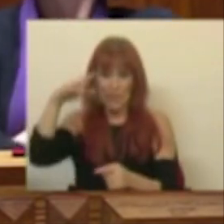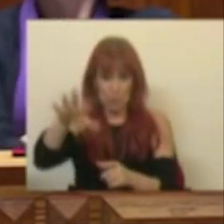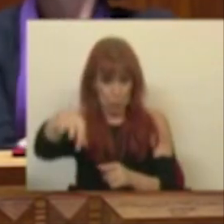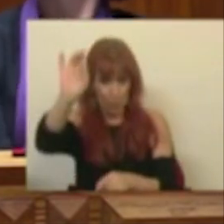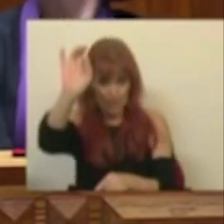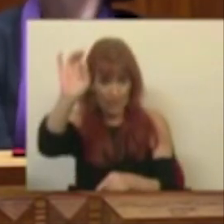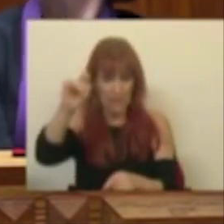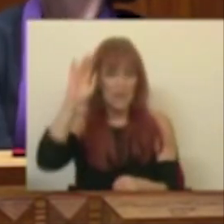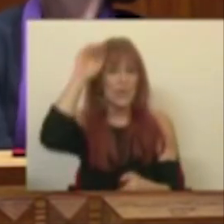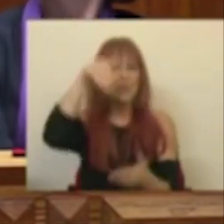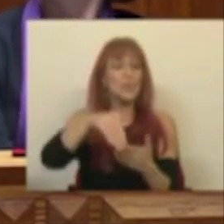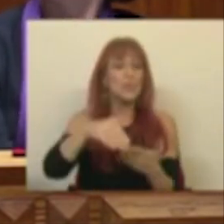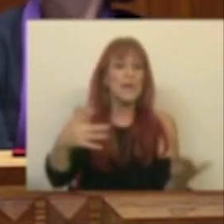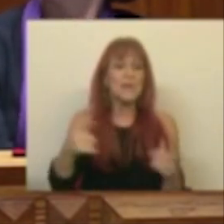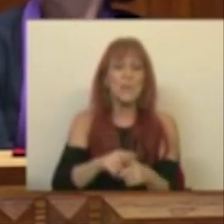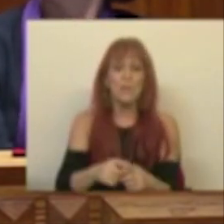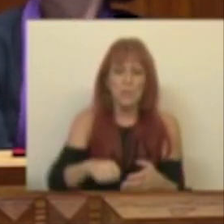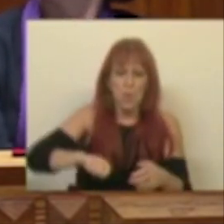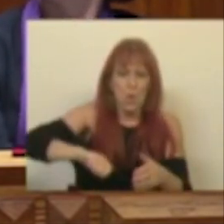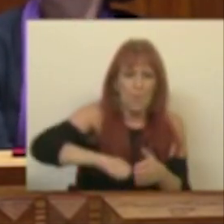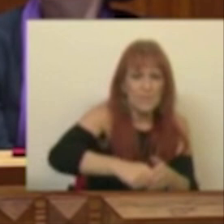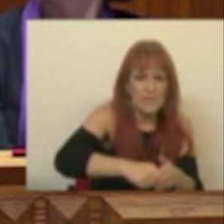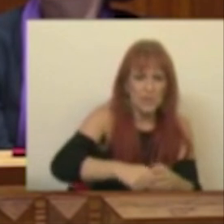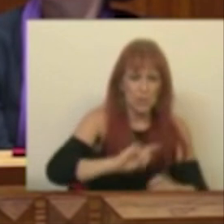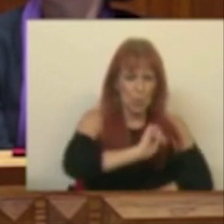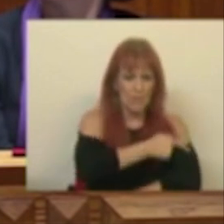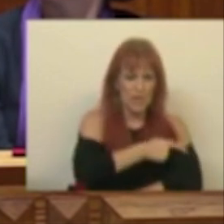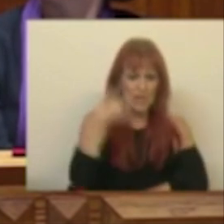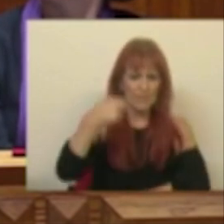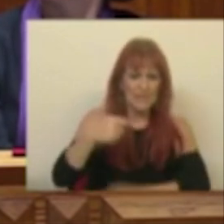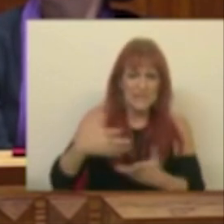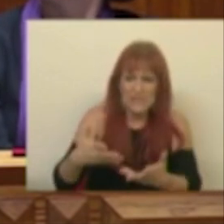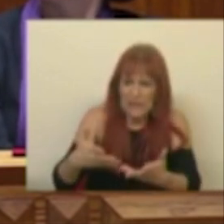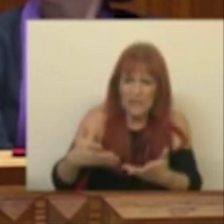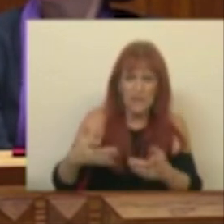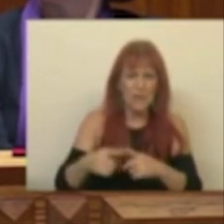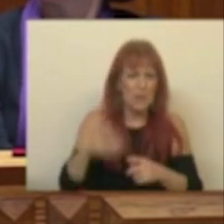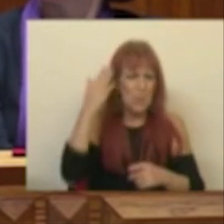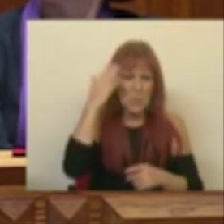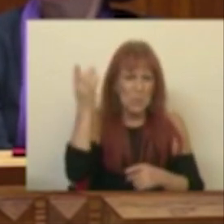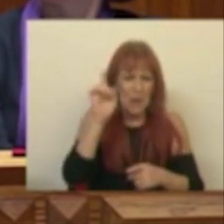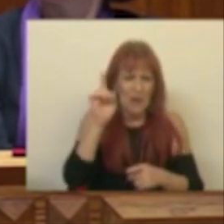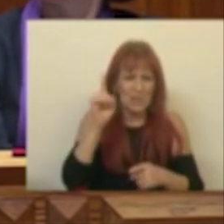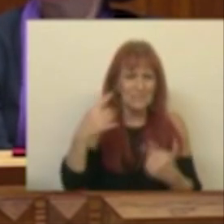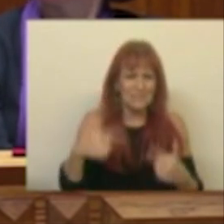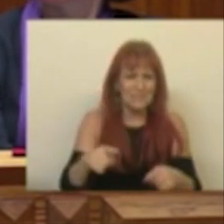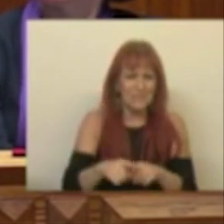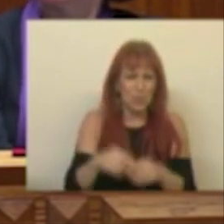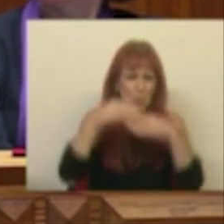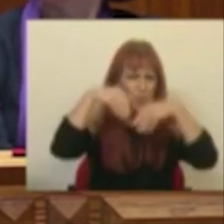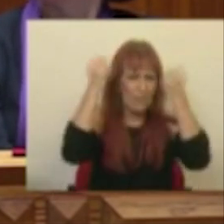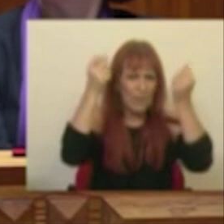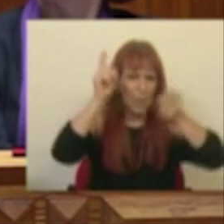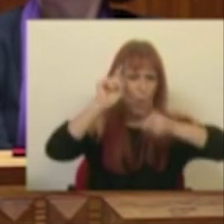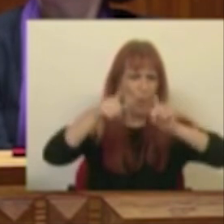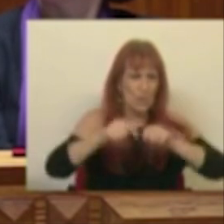nomeia, resulta verdadeiramente numa compressão das competências presidenciais que não creio que esteja no espírito